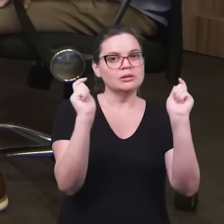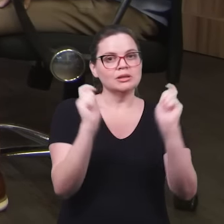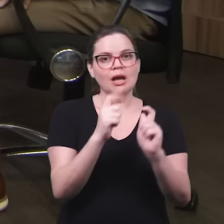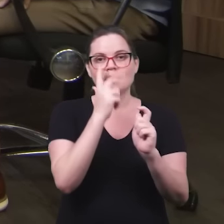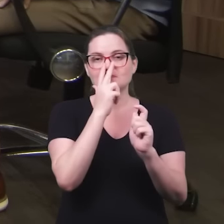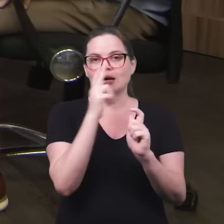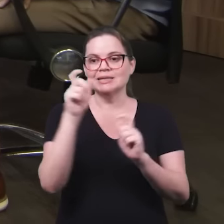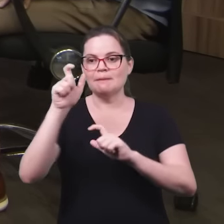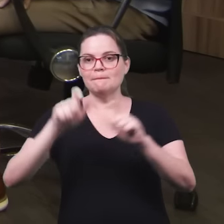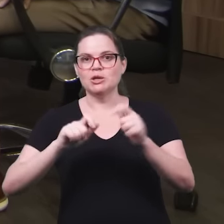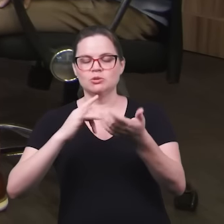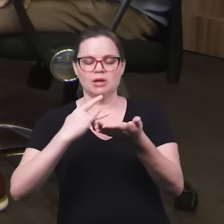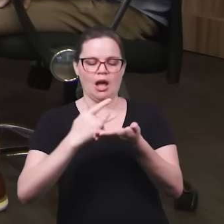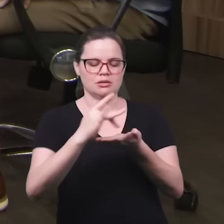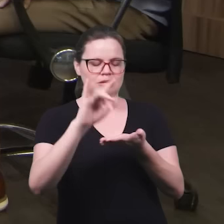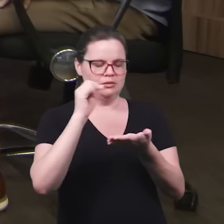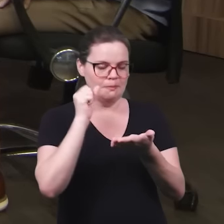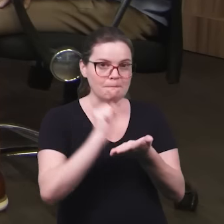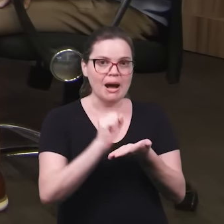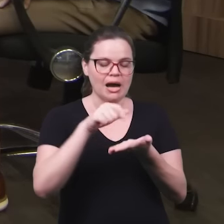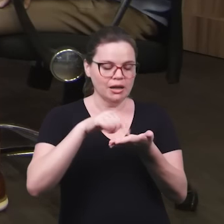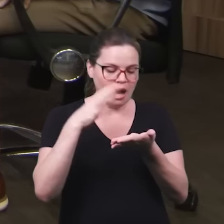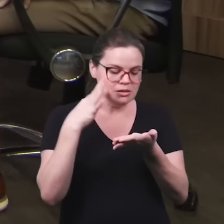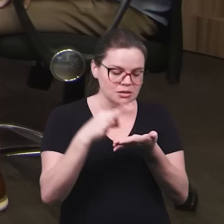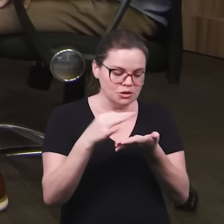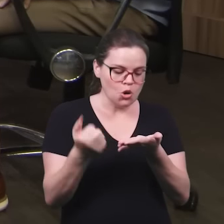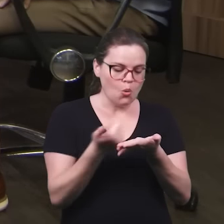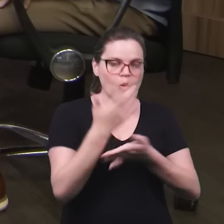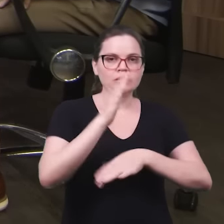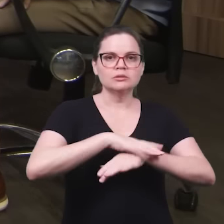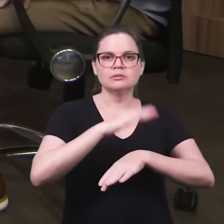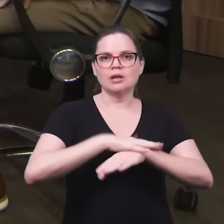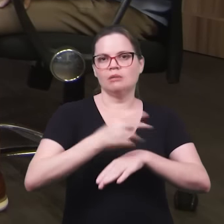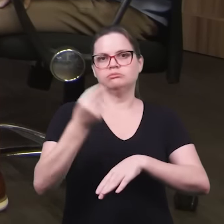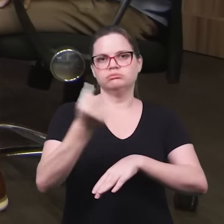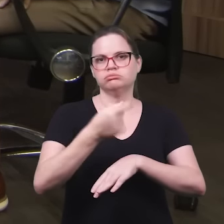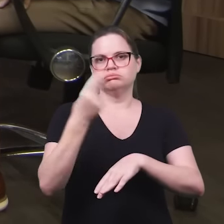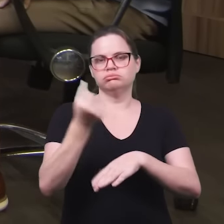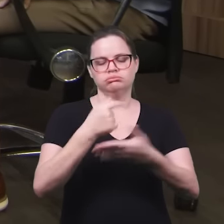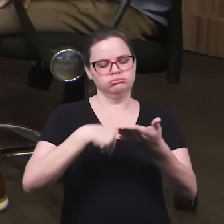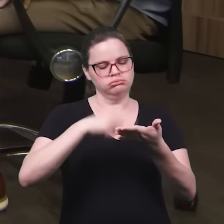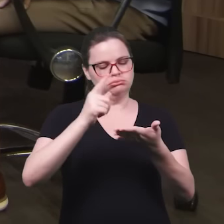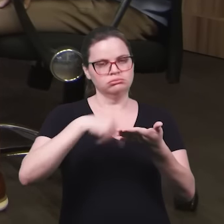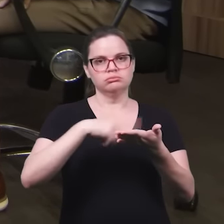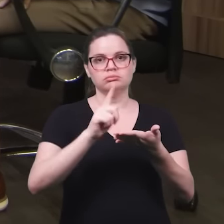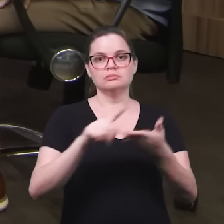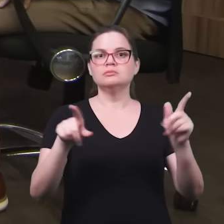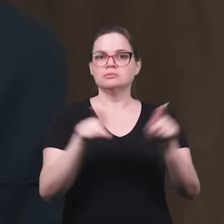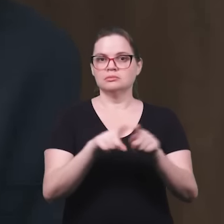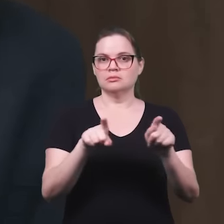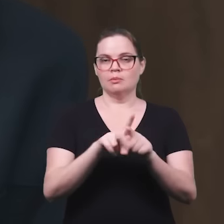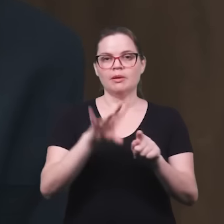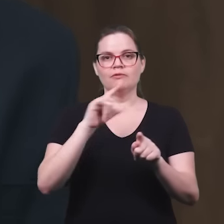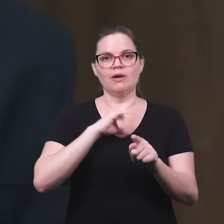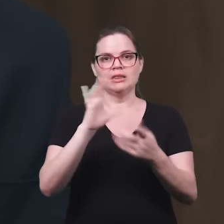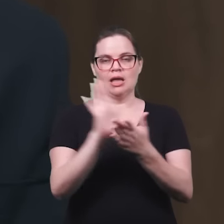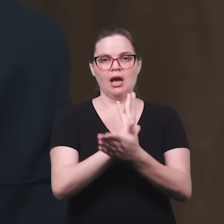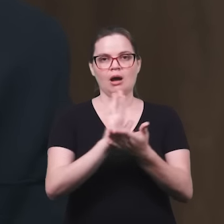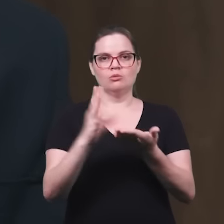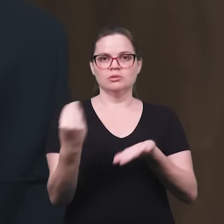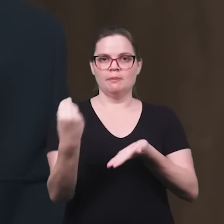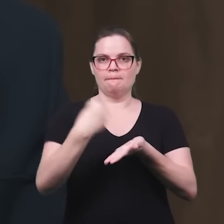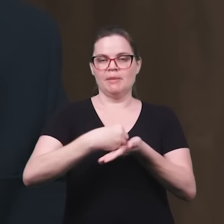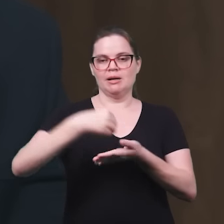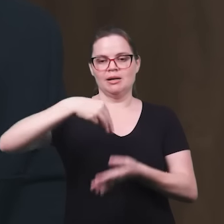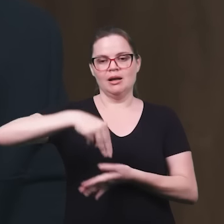a sua audiência na tela assistindo aquele conteúdo. Isso, inclusive, vai até ficar registrado em algumas métricas que nós chamamos no